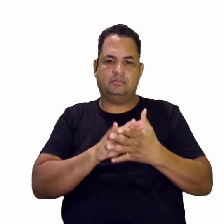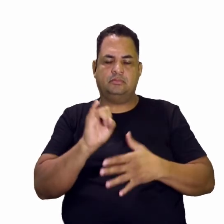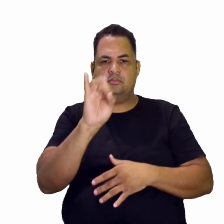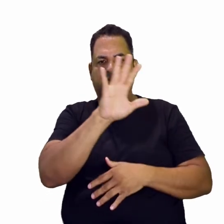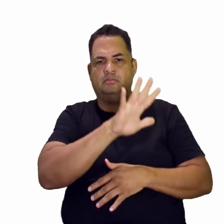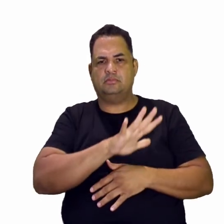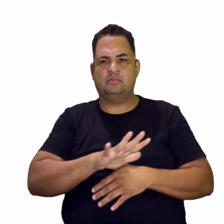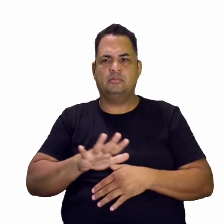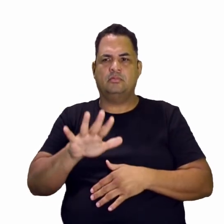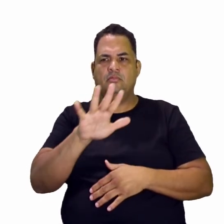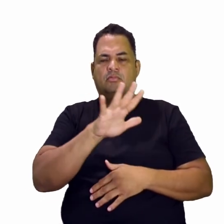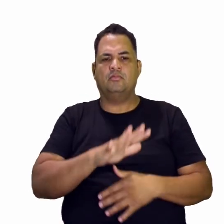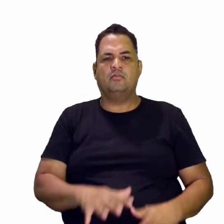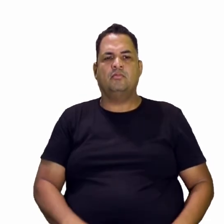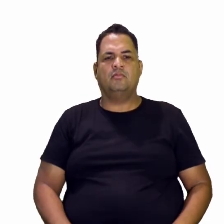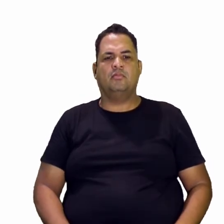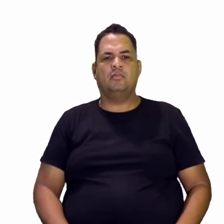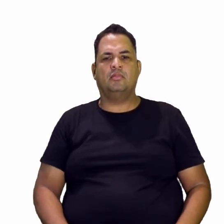aqui desses